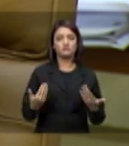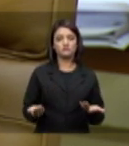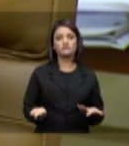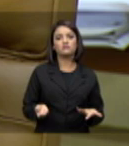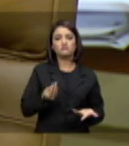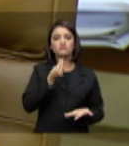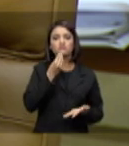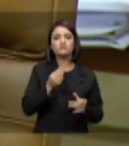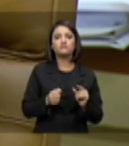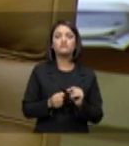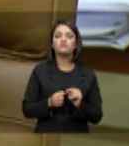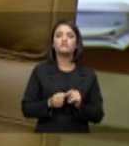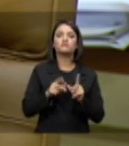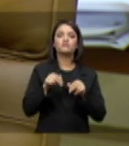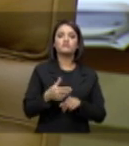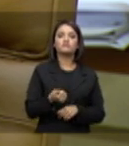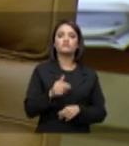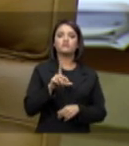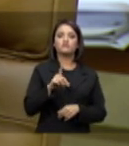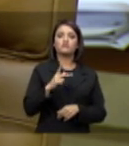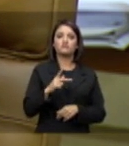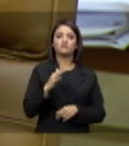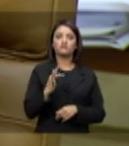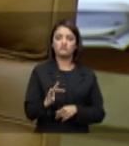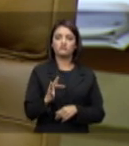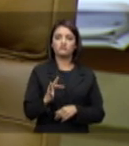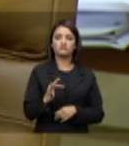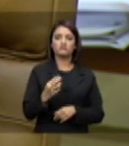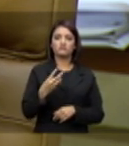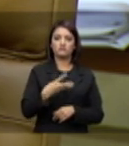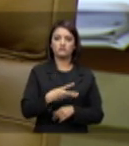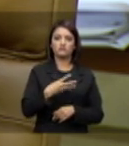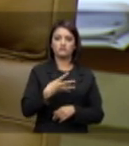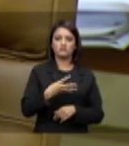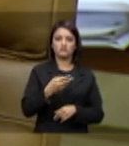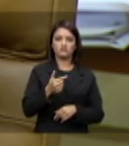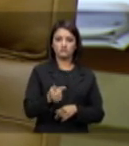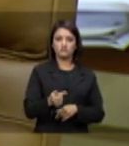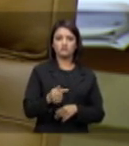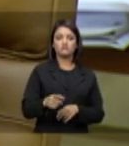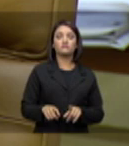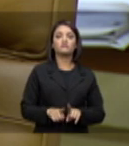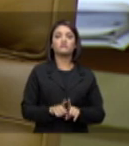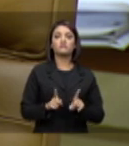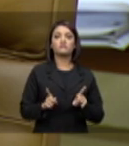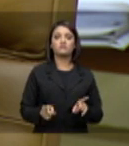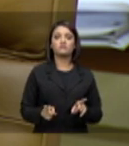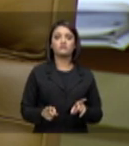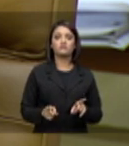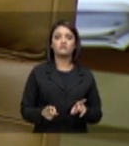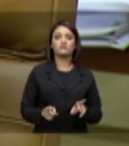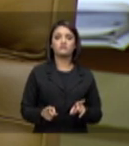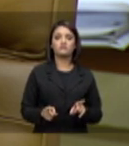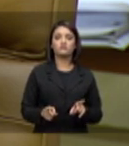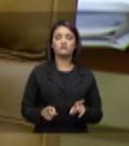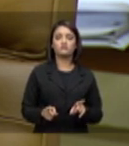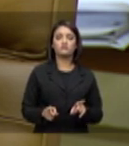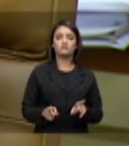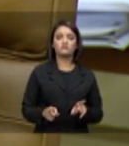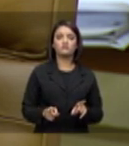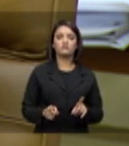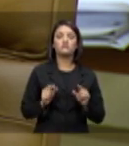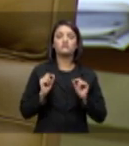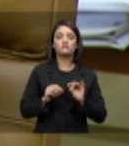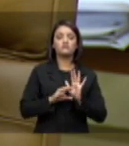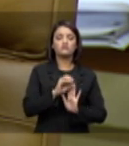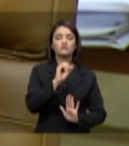tratado na forma que foi na adpf 347 entretanto presidente não avanço no sentido de referendar a decisão de ofício